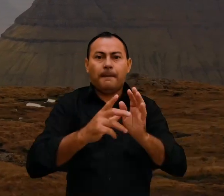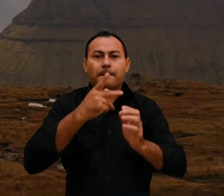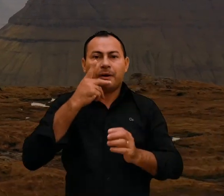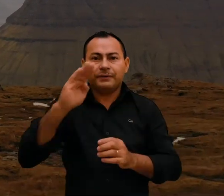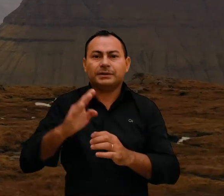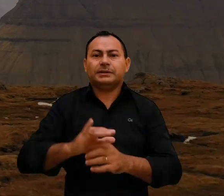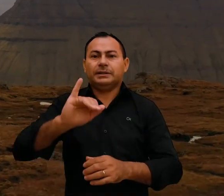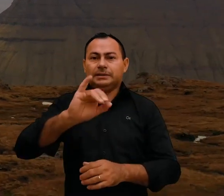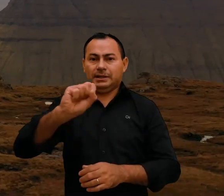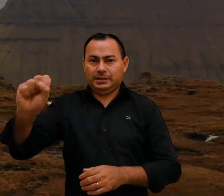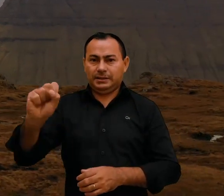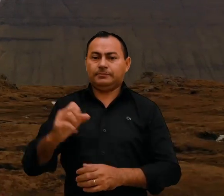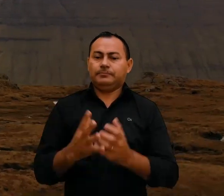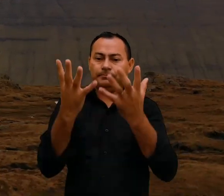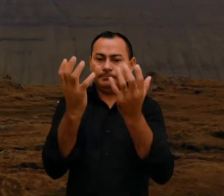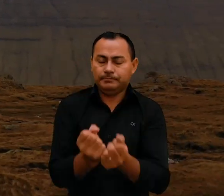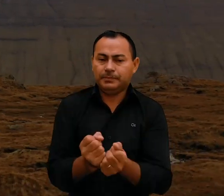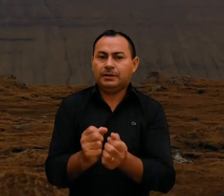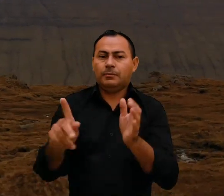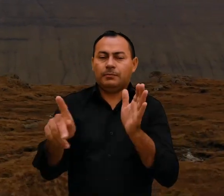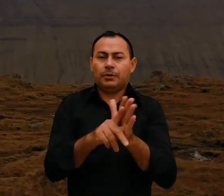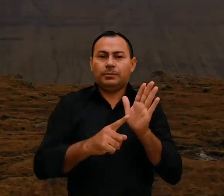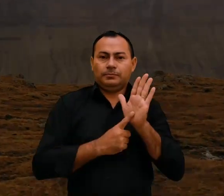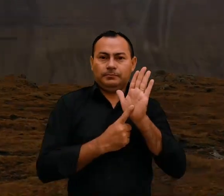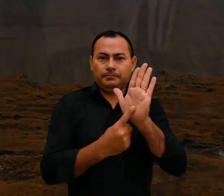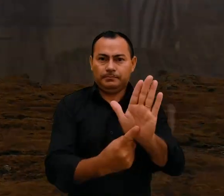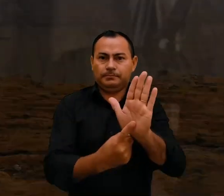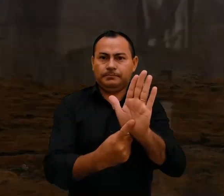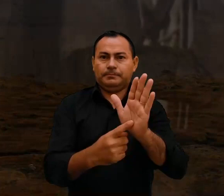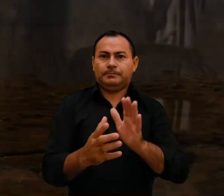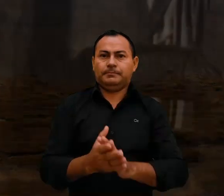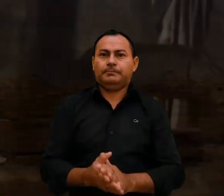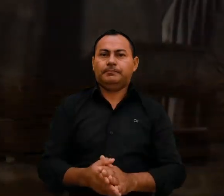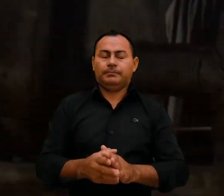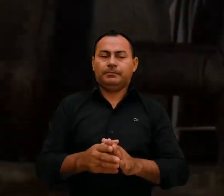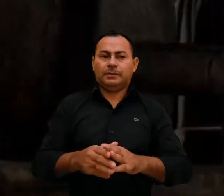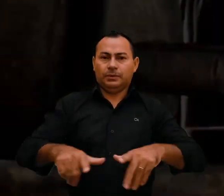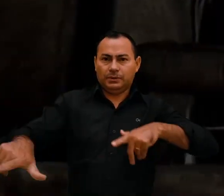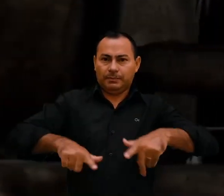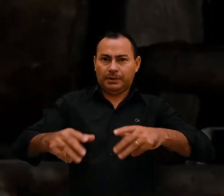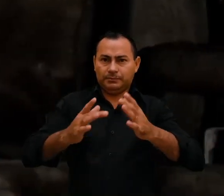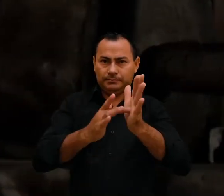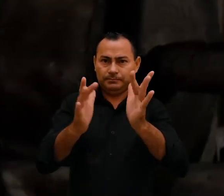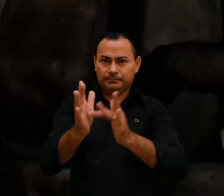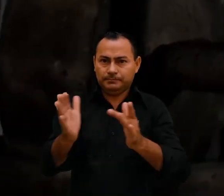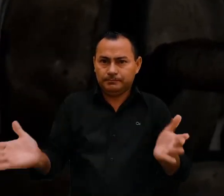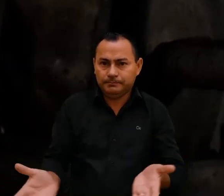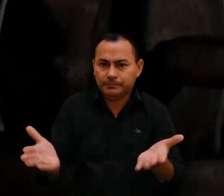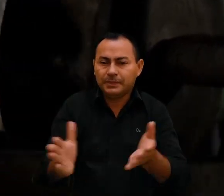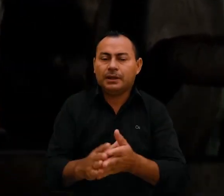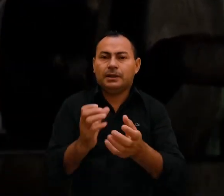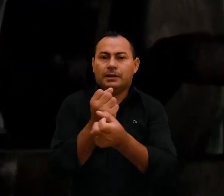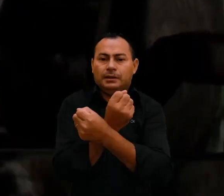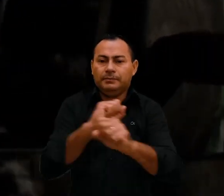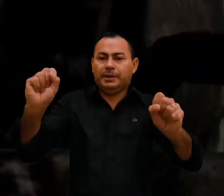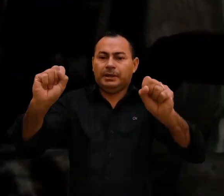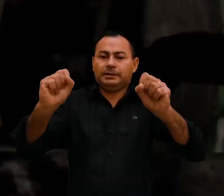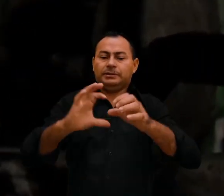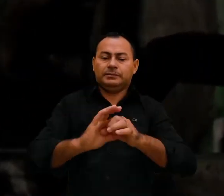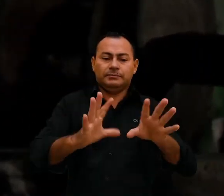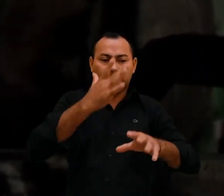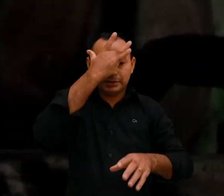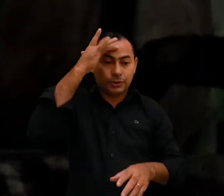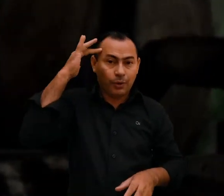Profecia de Isaías que ele adotou como seu próprio Manifesto o ministério de Jesus era motivado por